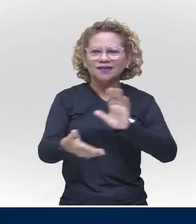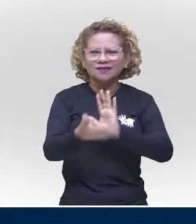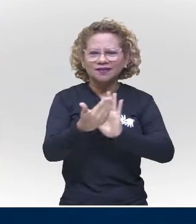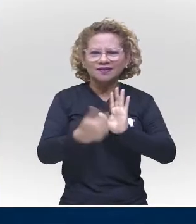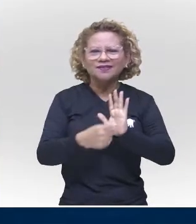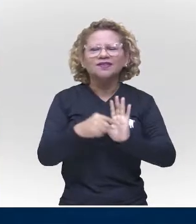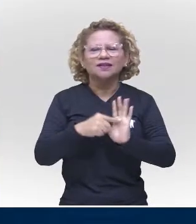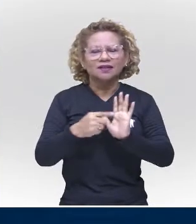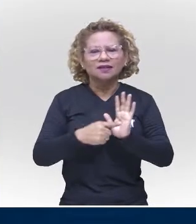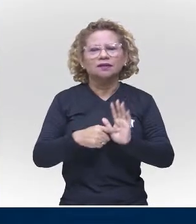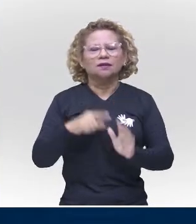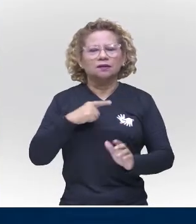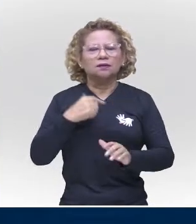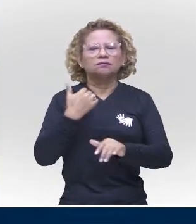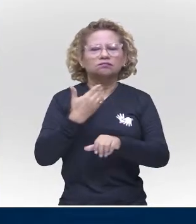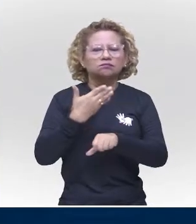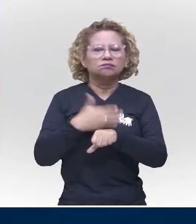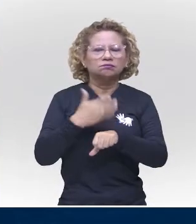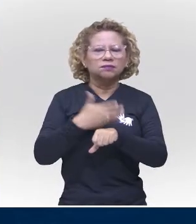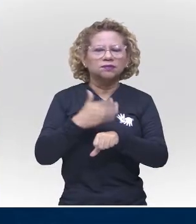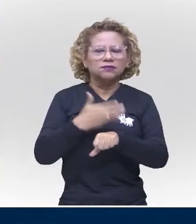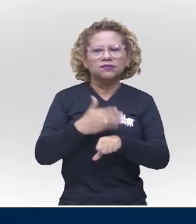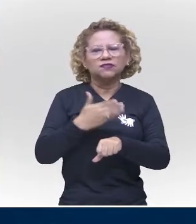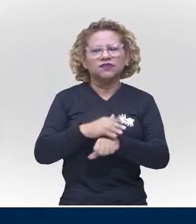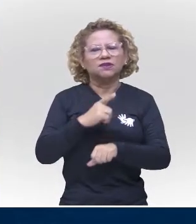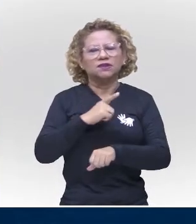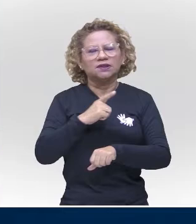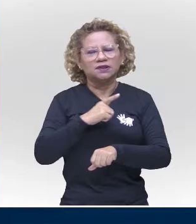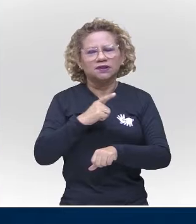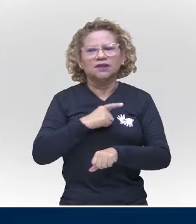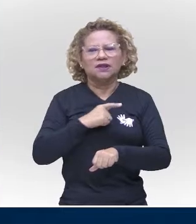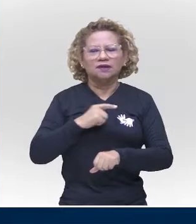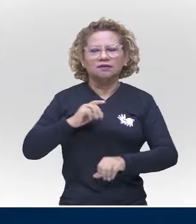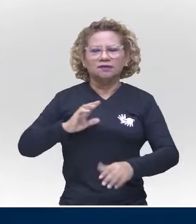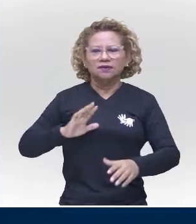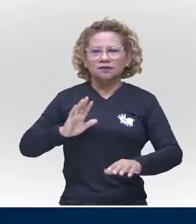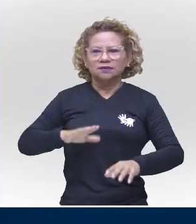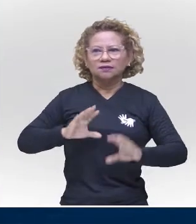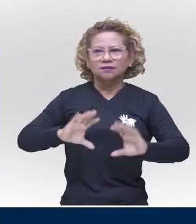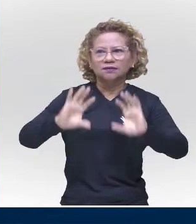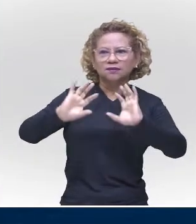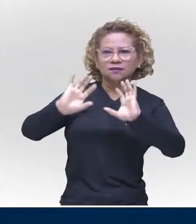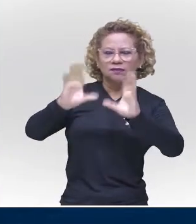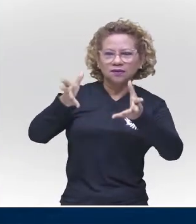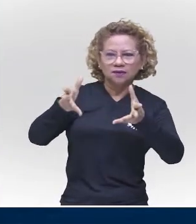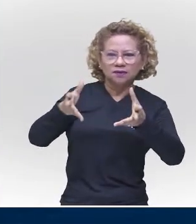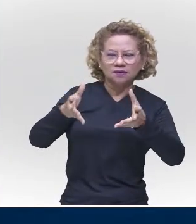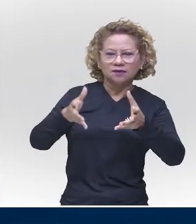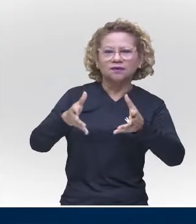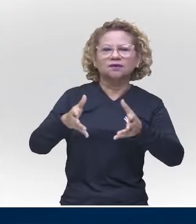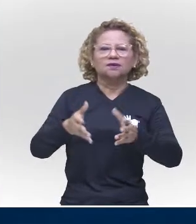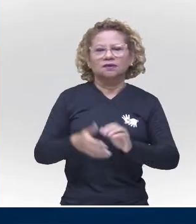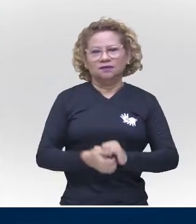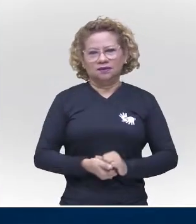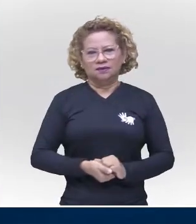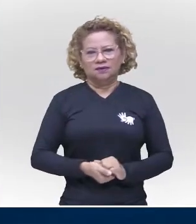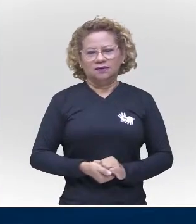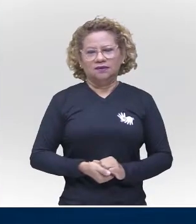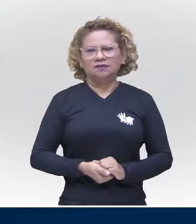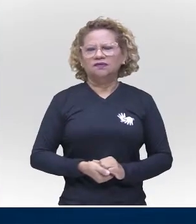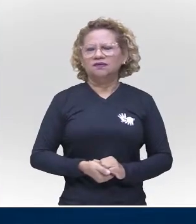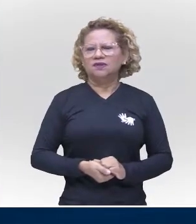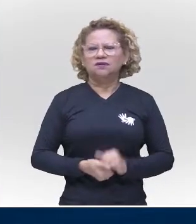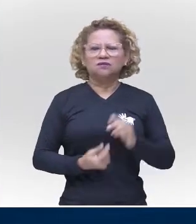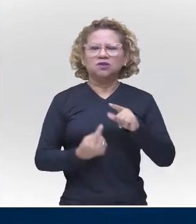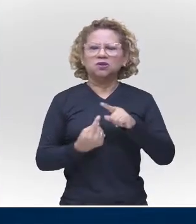o basquete, o vôlei. E quando uma quadra dá para a gente praticar mais de um esporte, na verdade, de